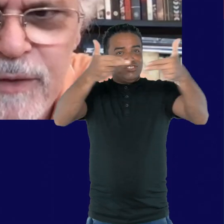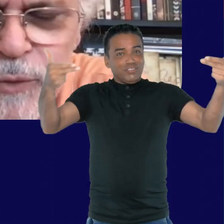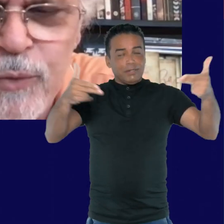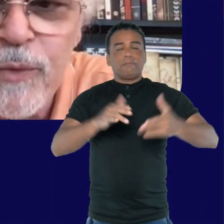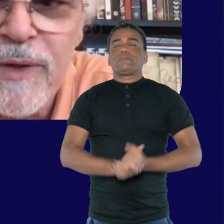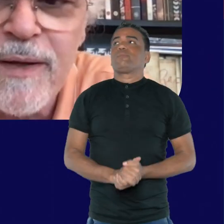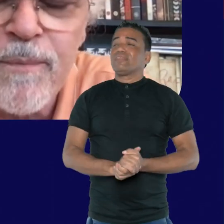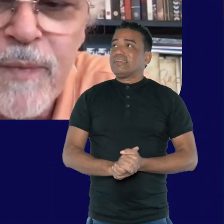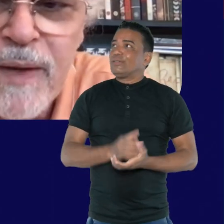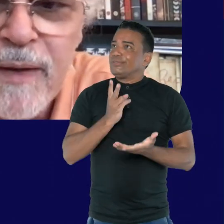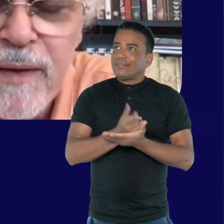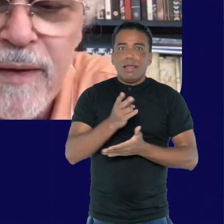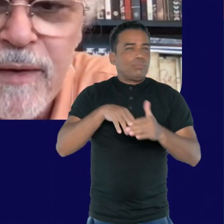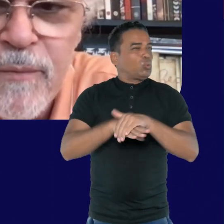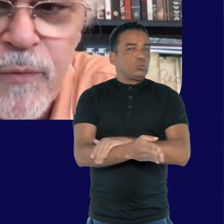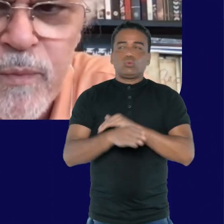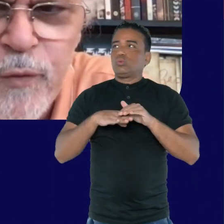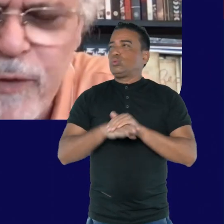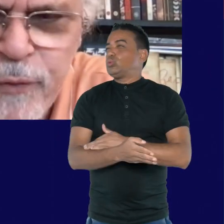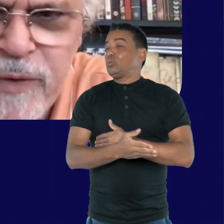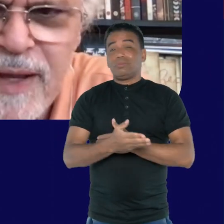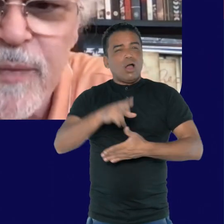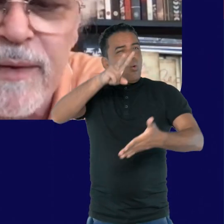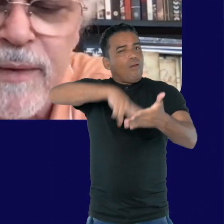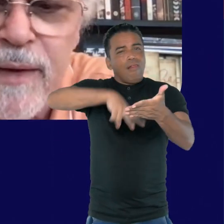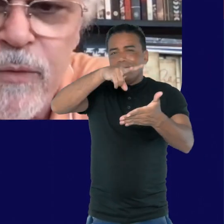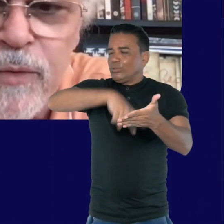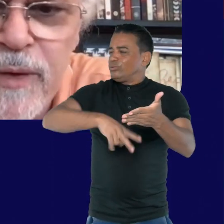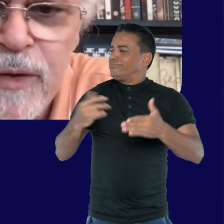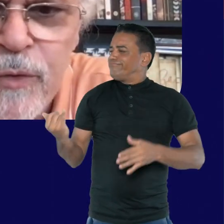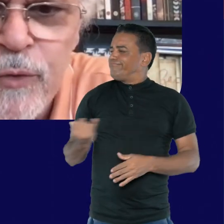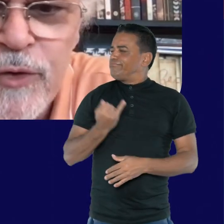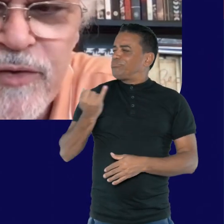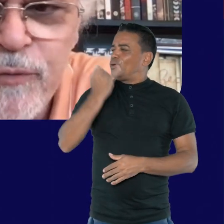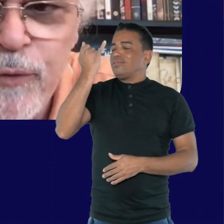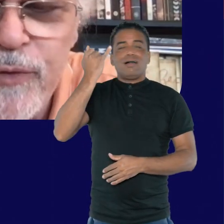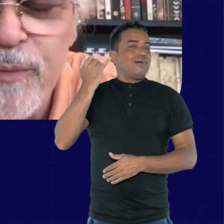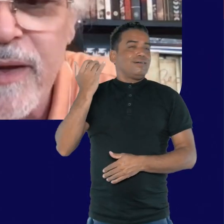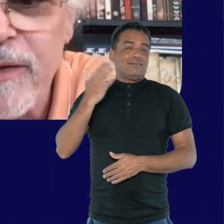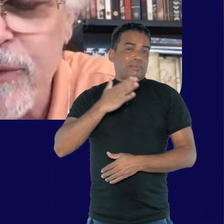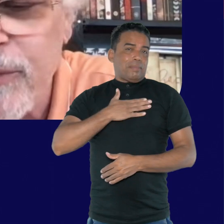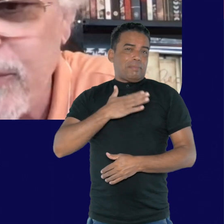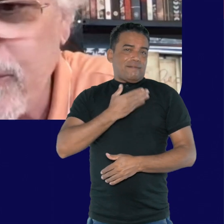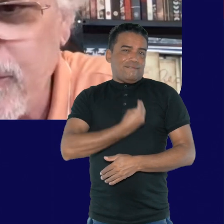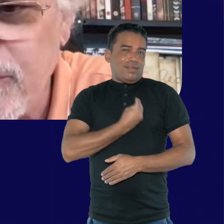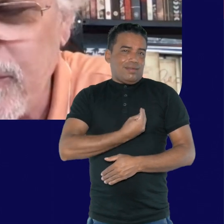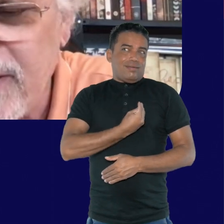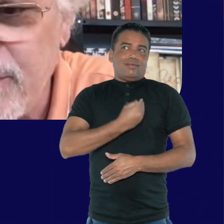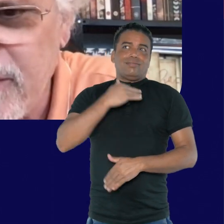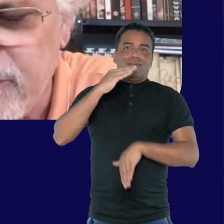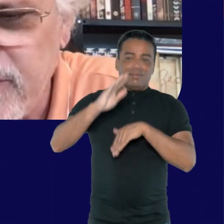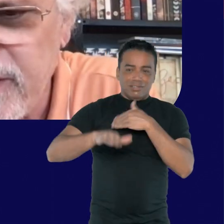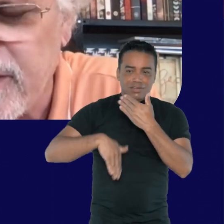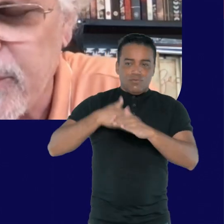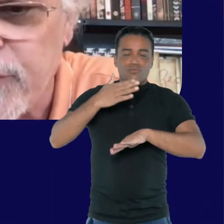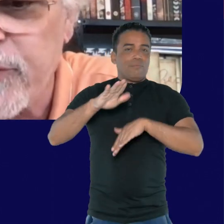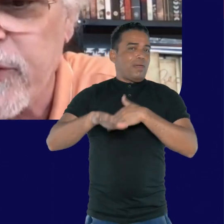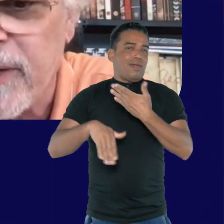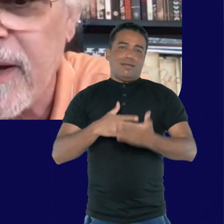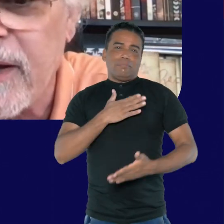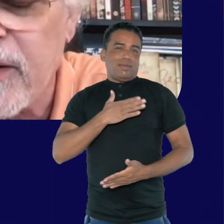a leitura foi fundamental no desenvolvimento da minha